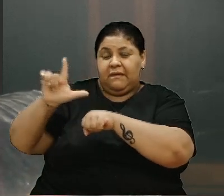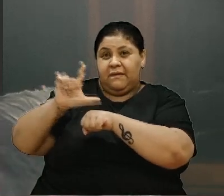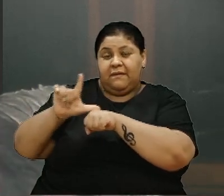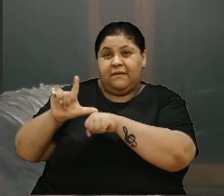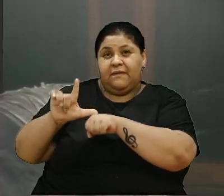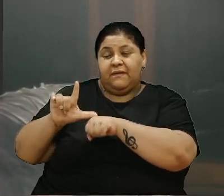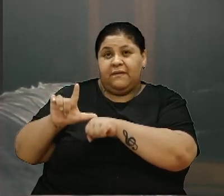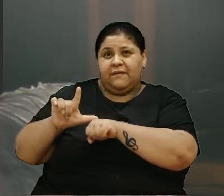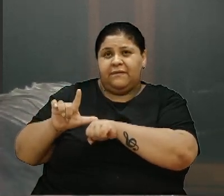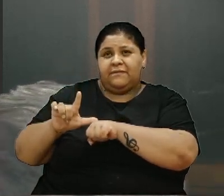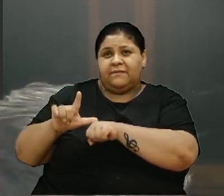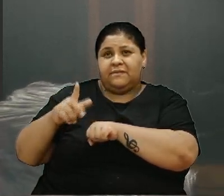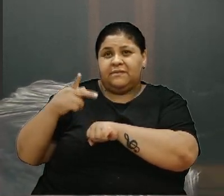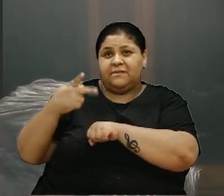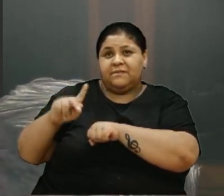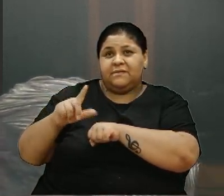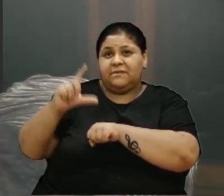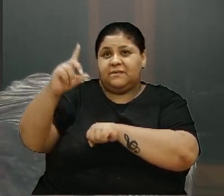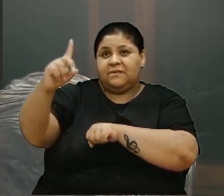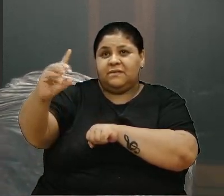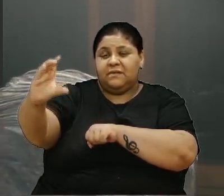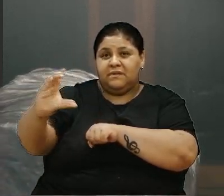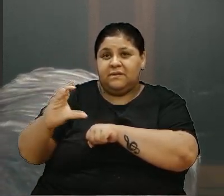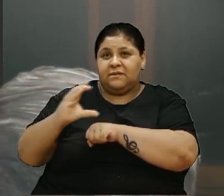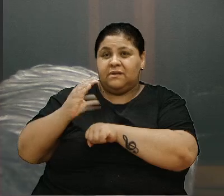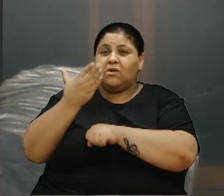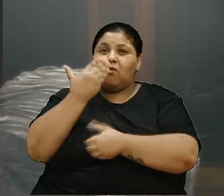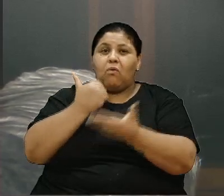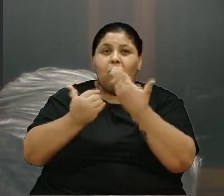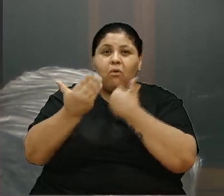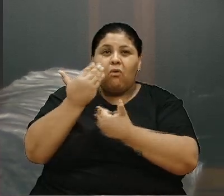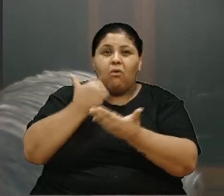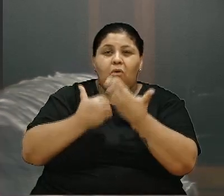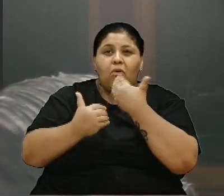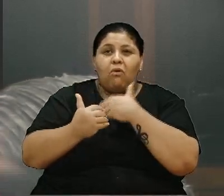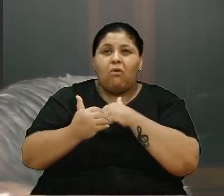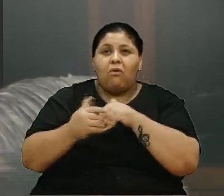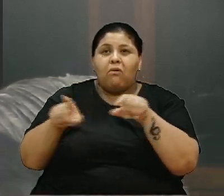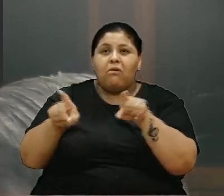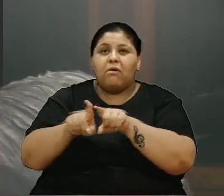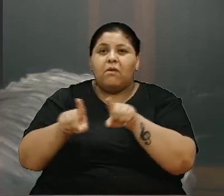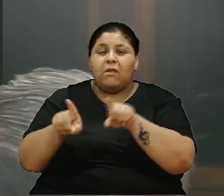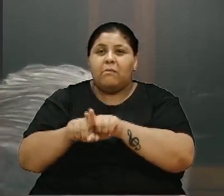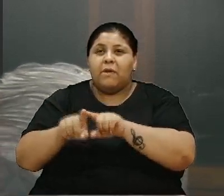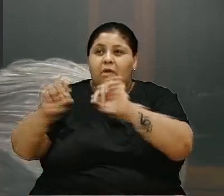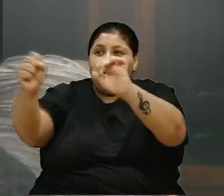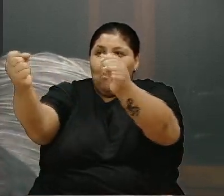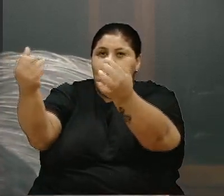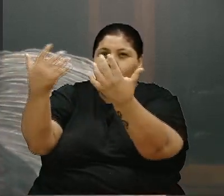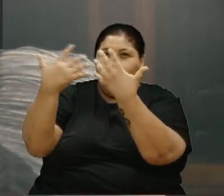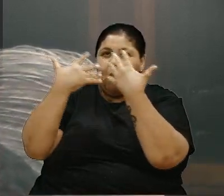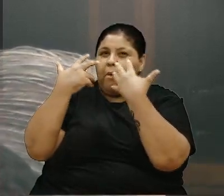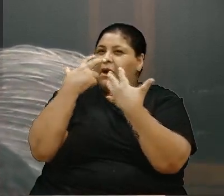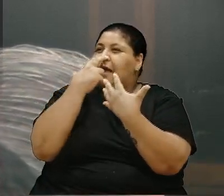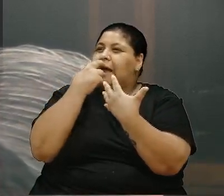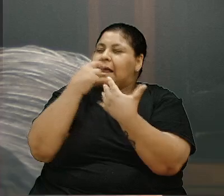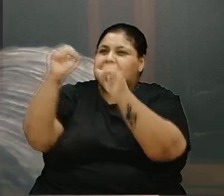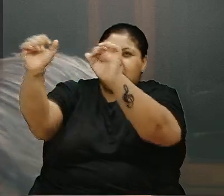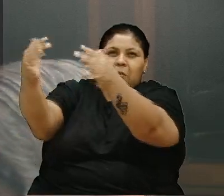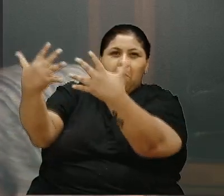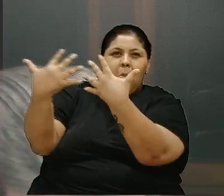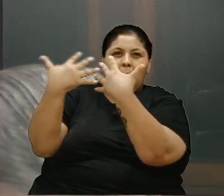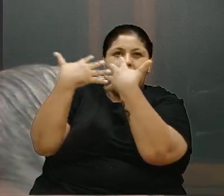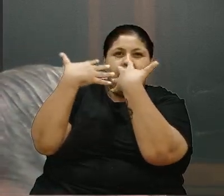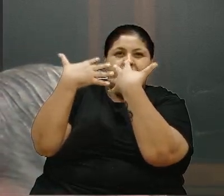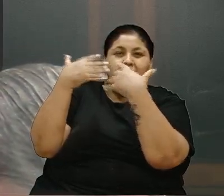que os seus clientes estavam lá comendo e acabaram recebendo também gás lacrimogênio. Então, acaba que afeta todo mundo e nós